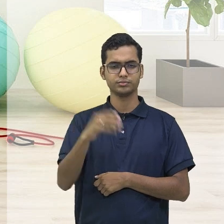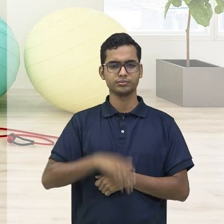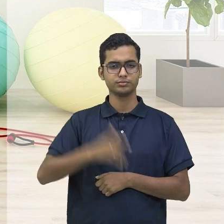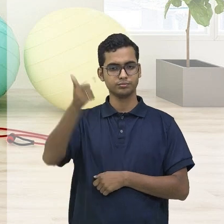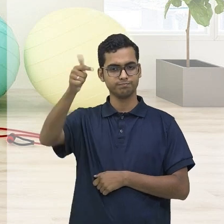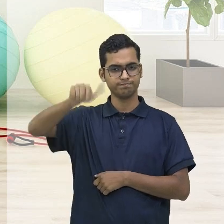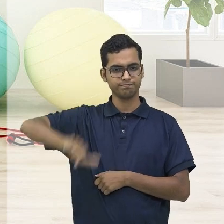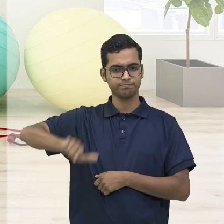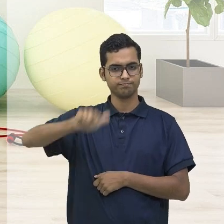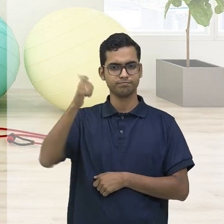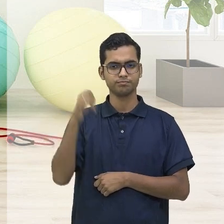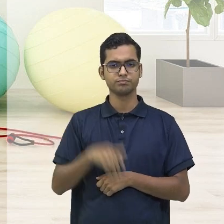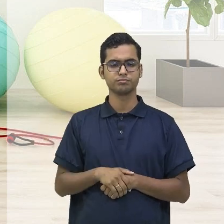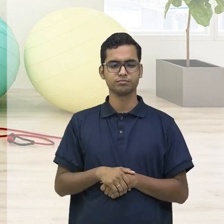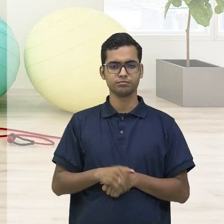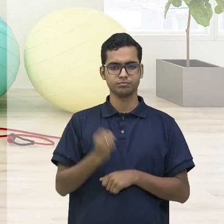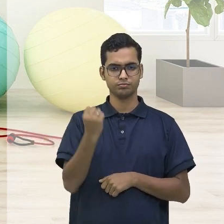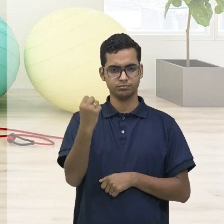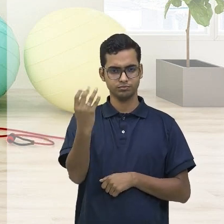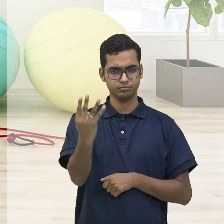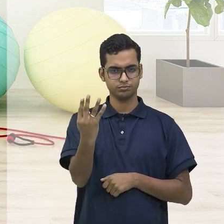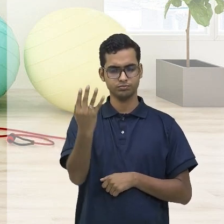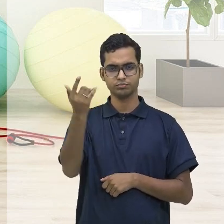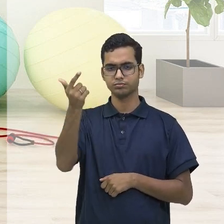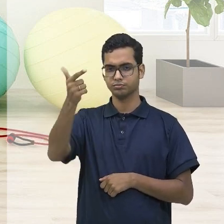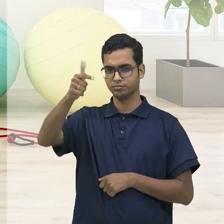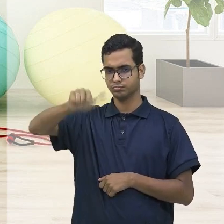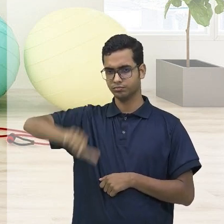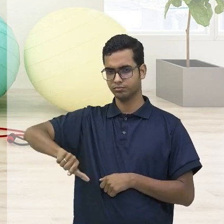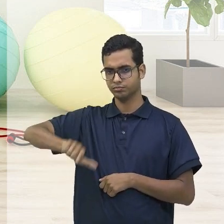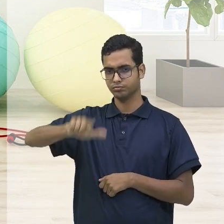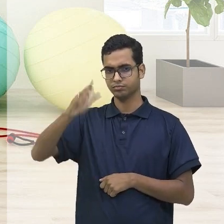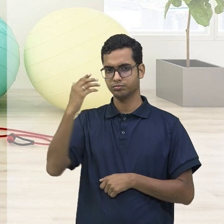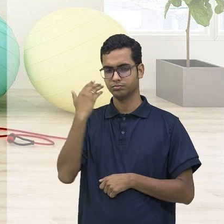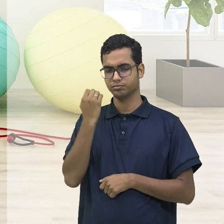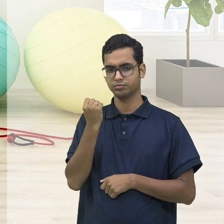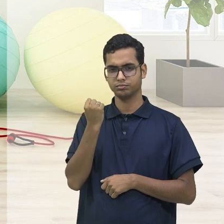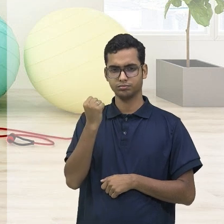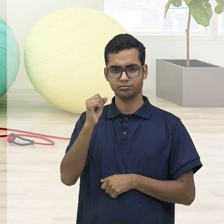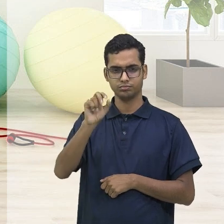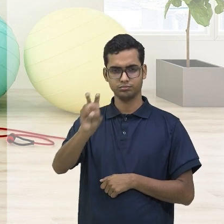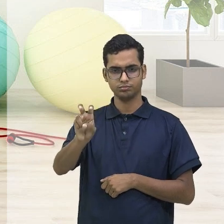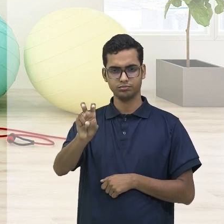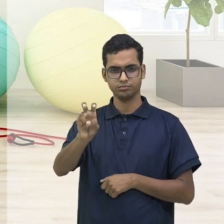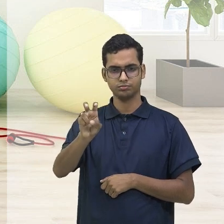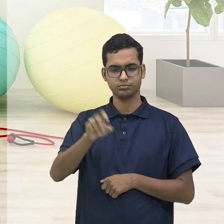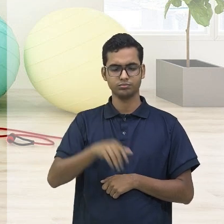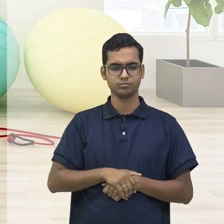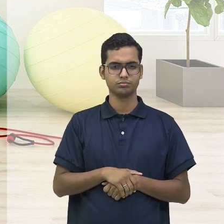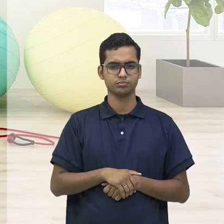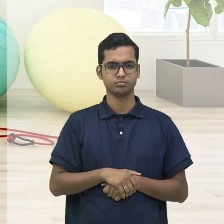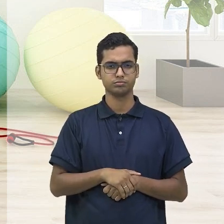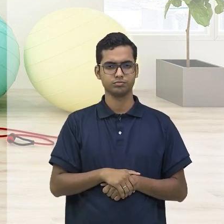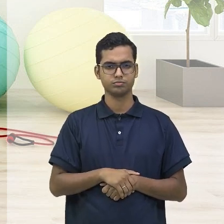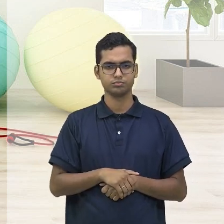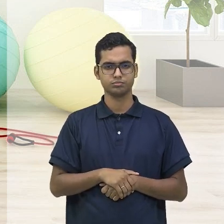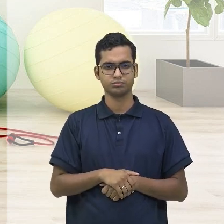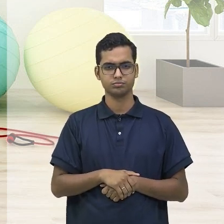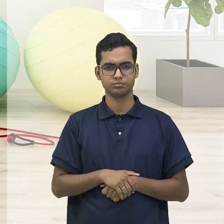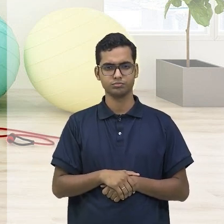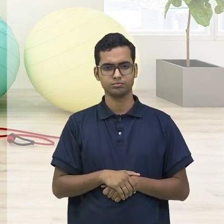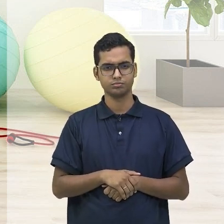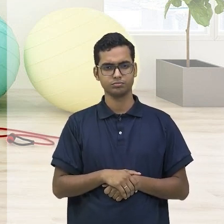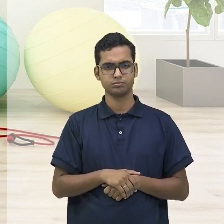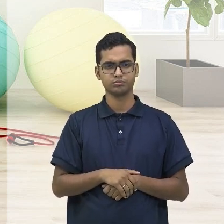3, 4, 5. 5. Muito